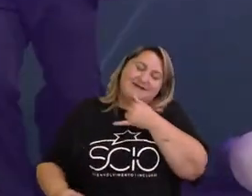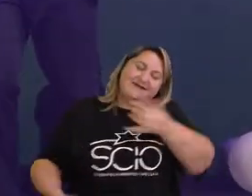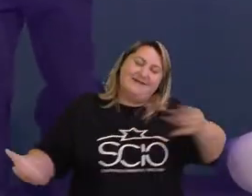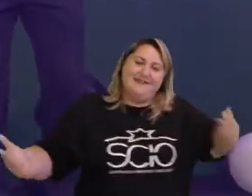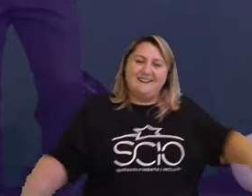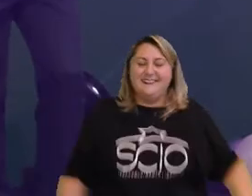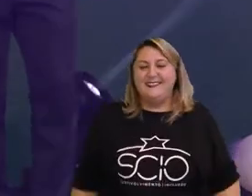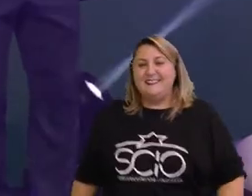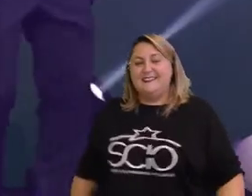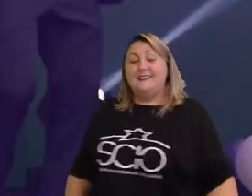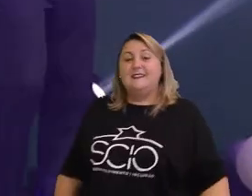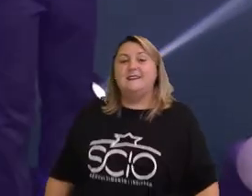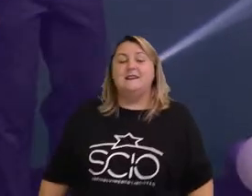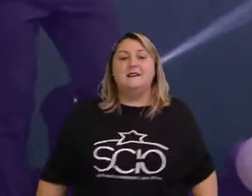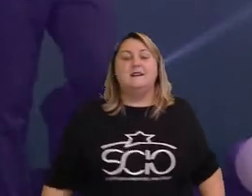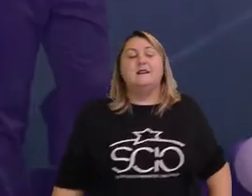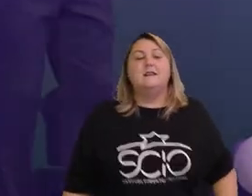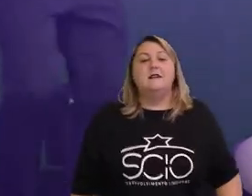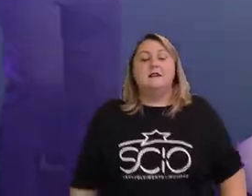embora.